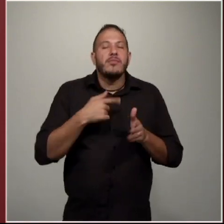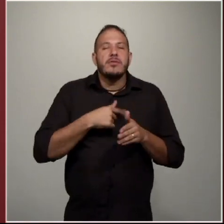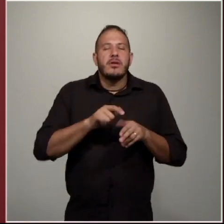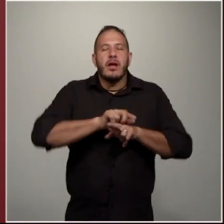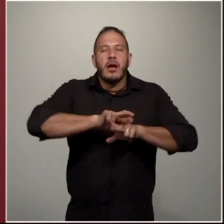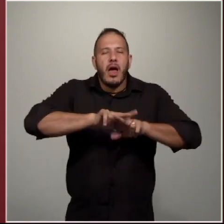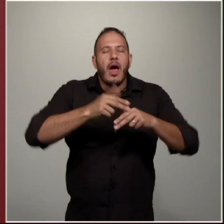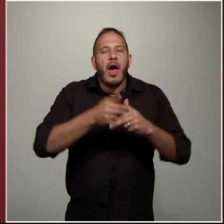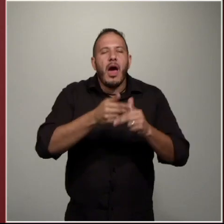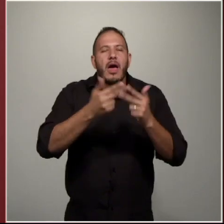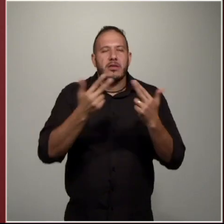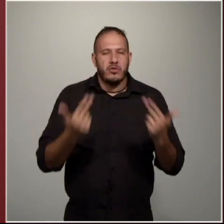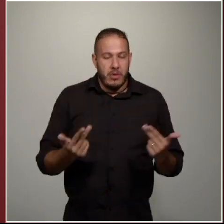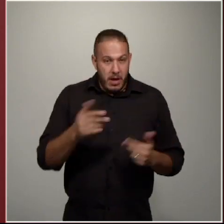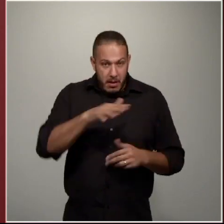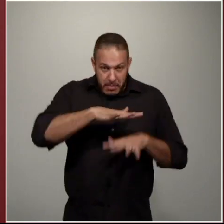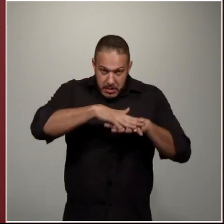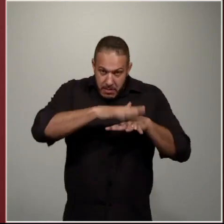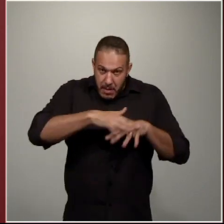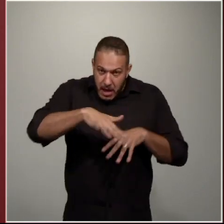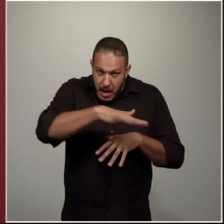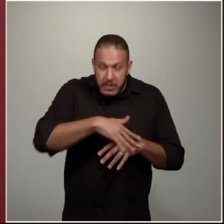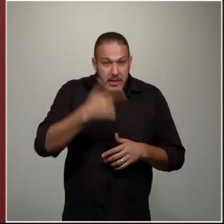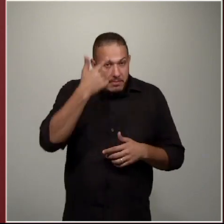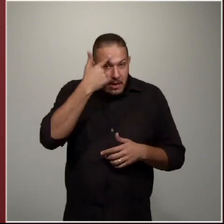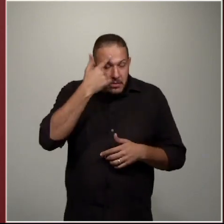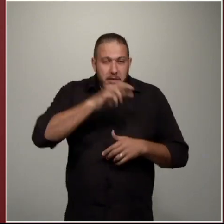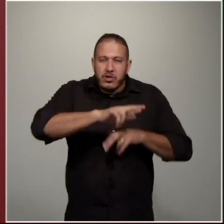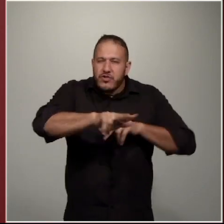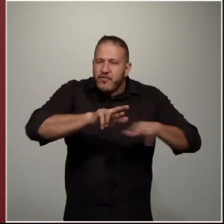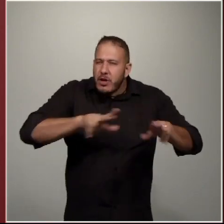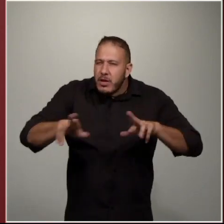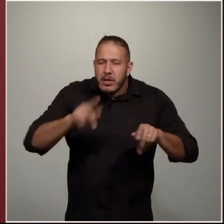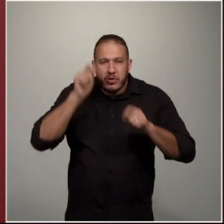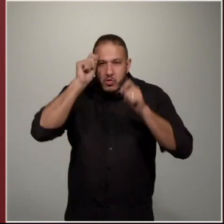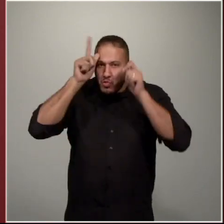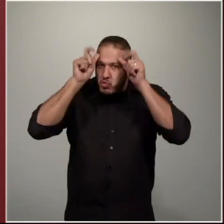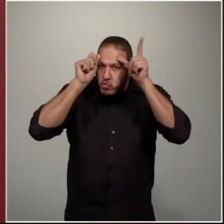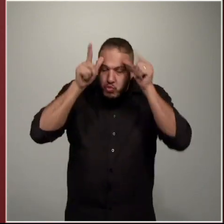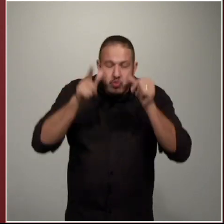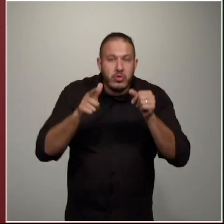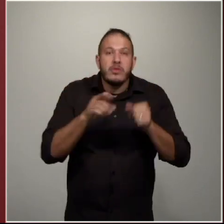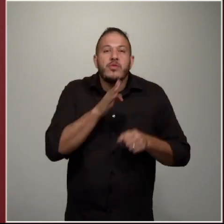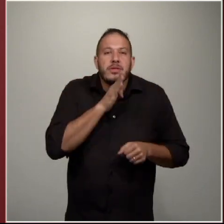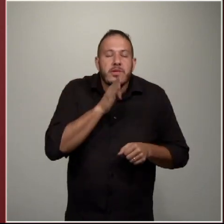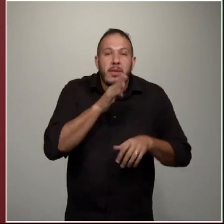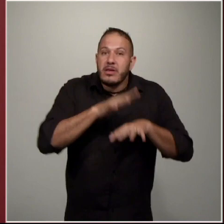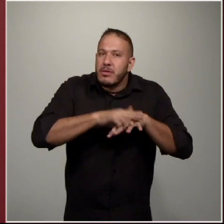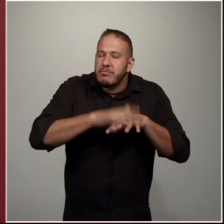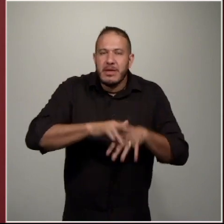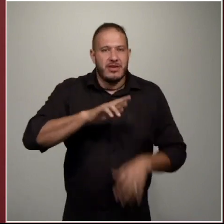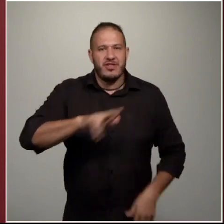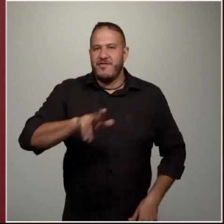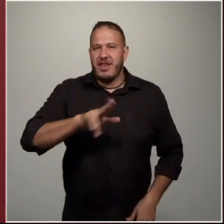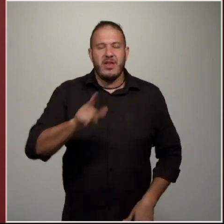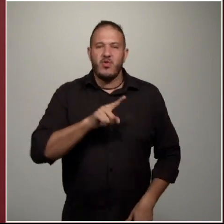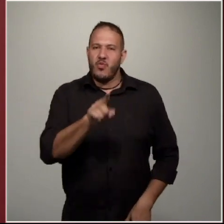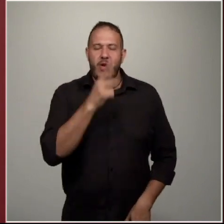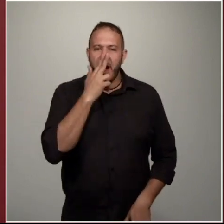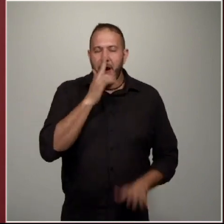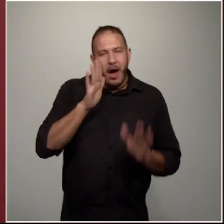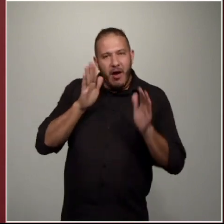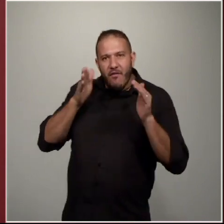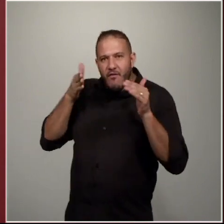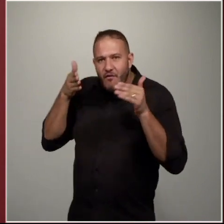é eles pensam que as diferentes culturas possuem conhecimentos matemáticos que não necessariamente estão